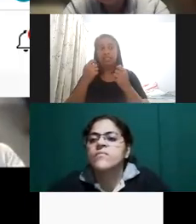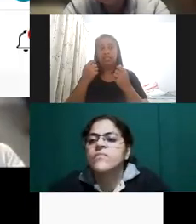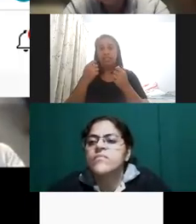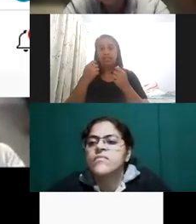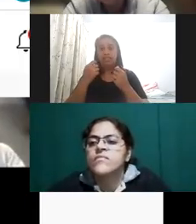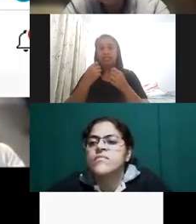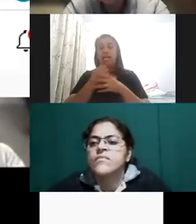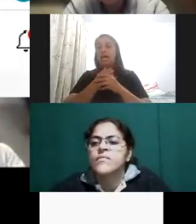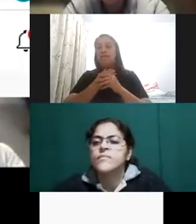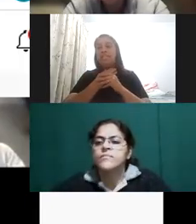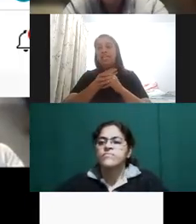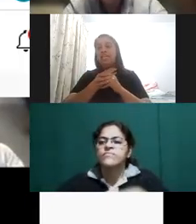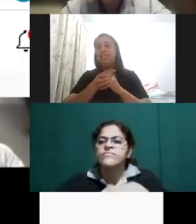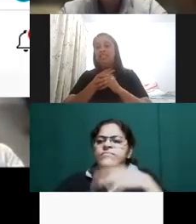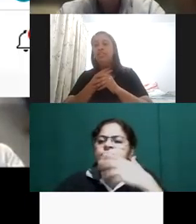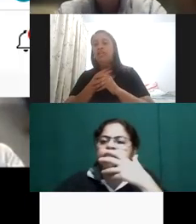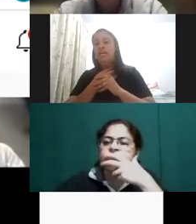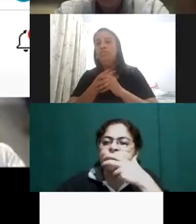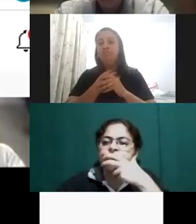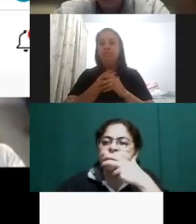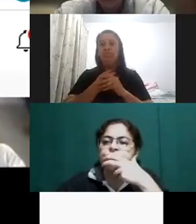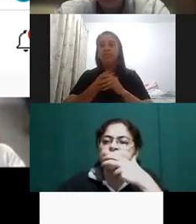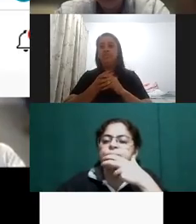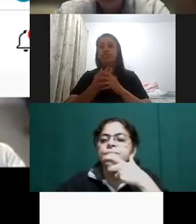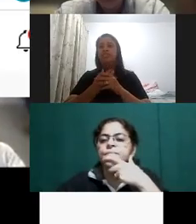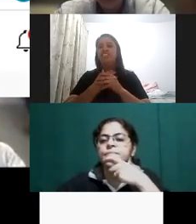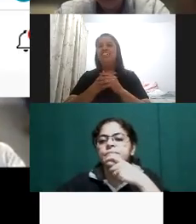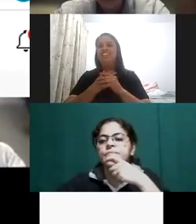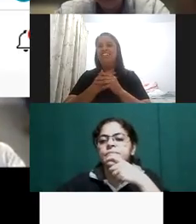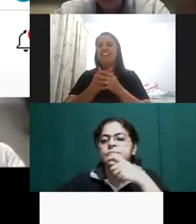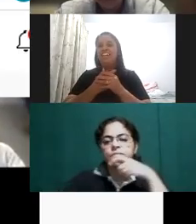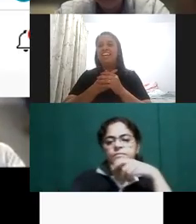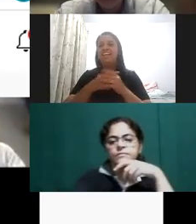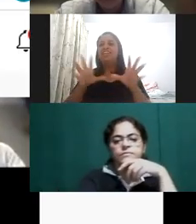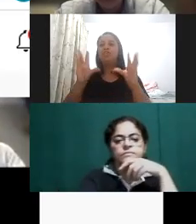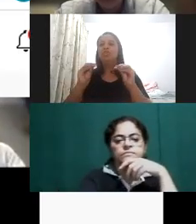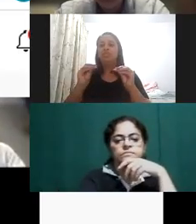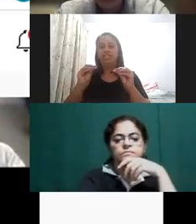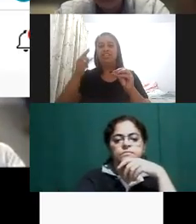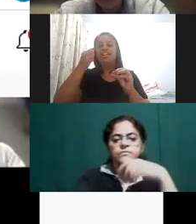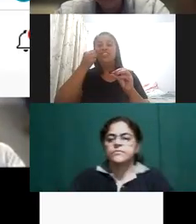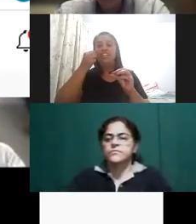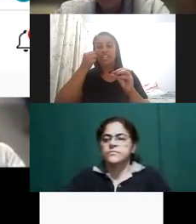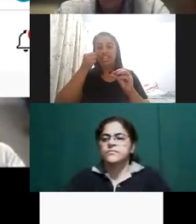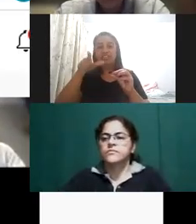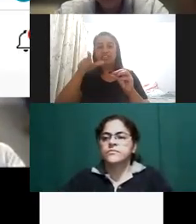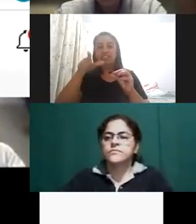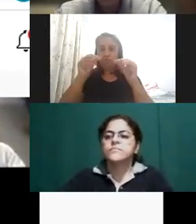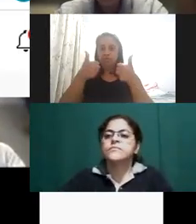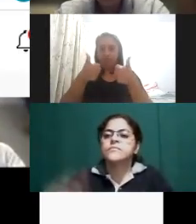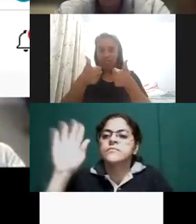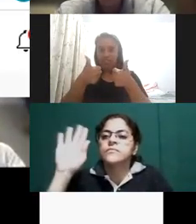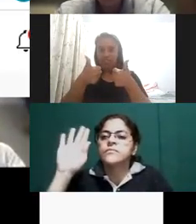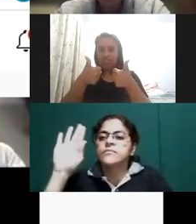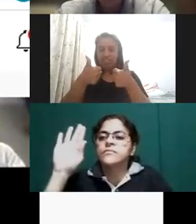entendeu? Ela pode Mas entregar no outro ela tem dia. esse horário mesmo, professor. Oi? Ela é noturna. Ela é noturna? Não, Janete, tudo bem. Então, se